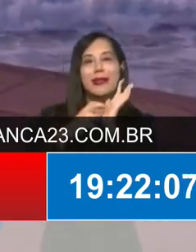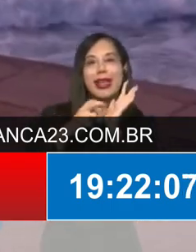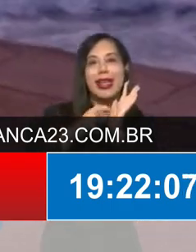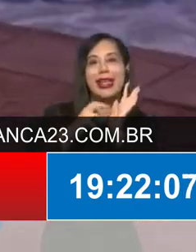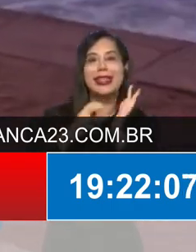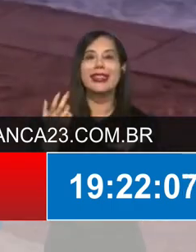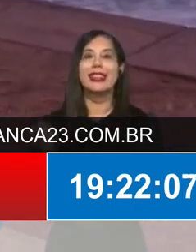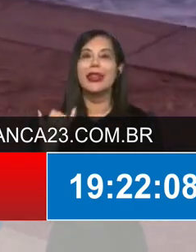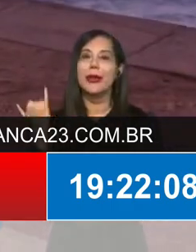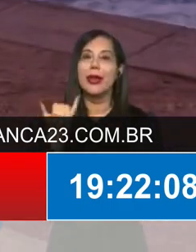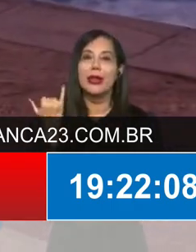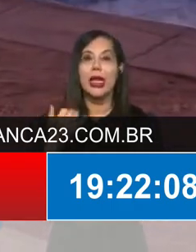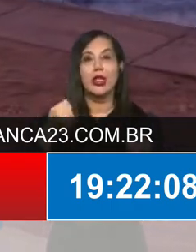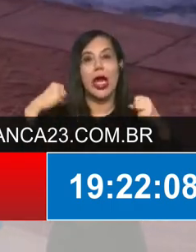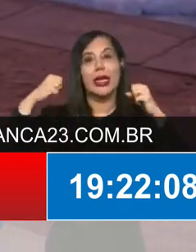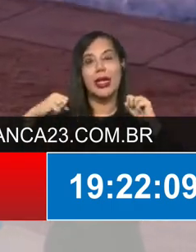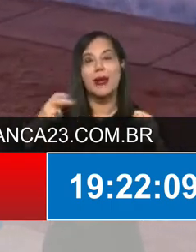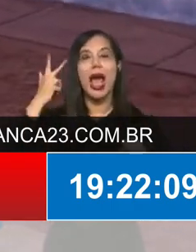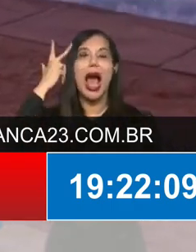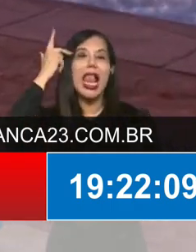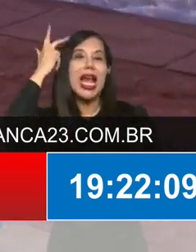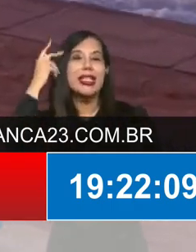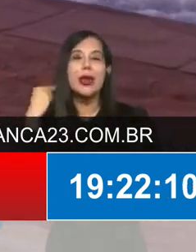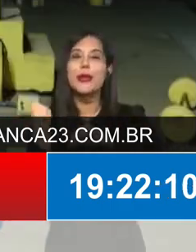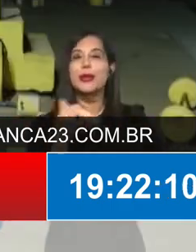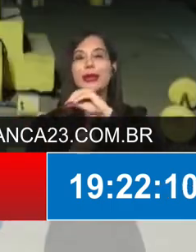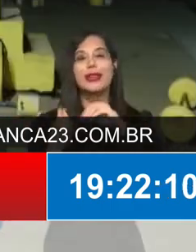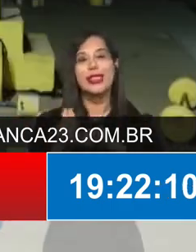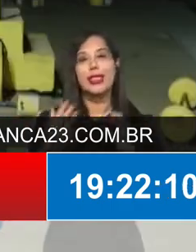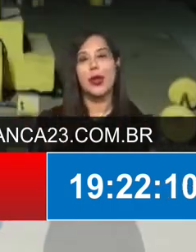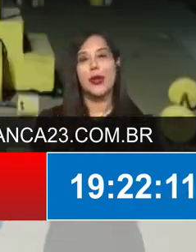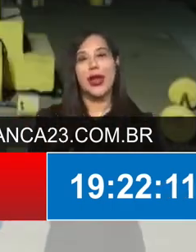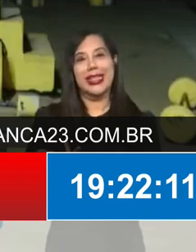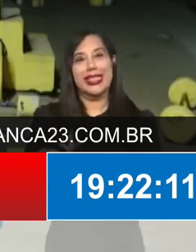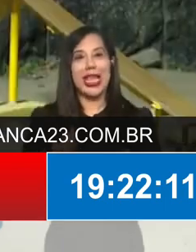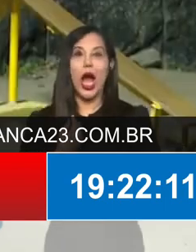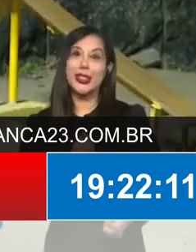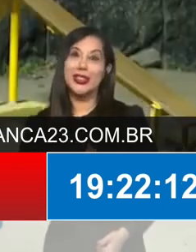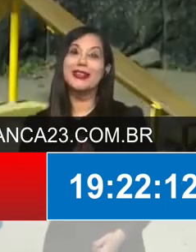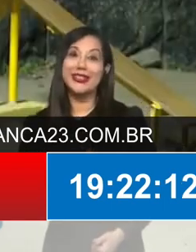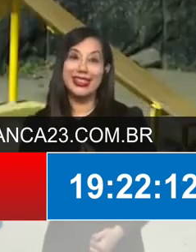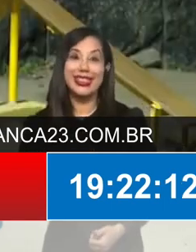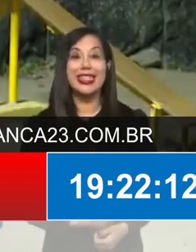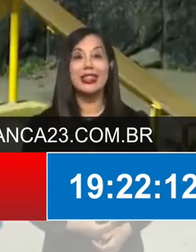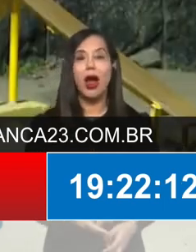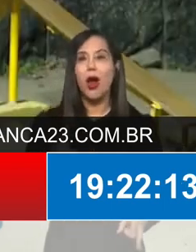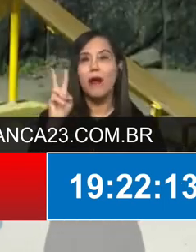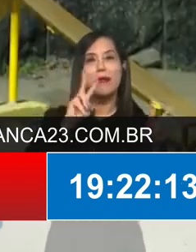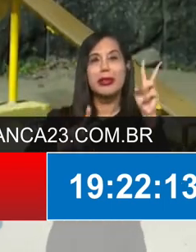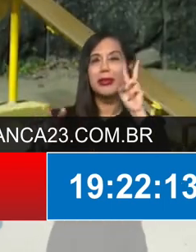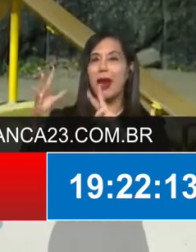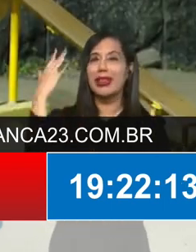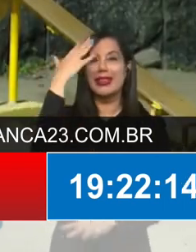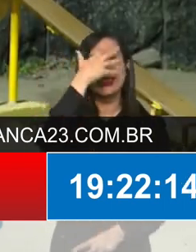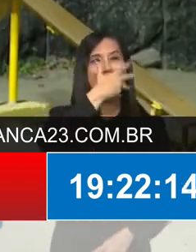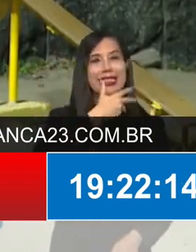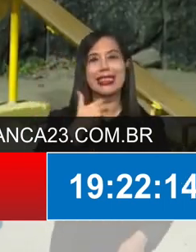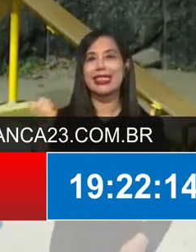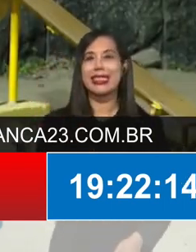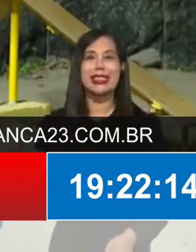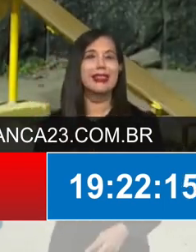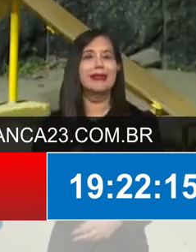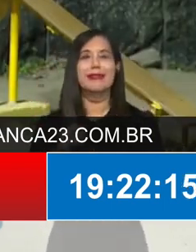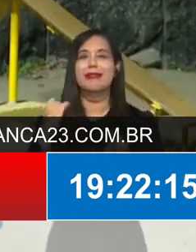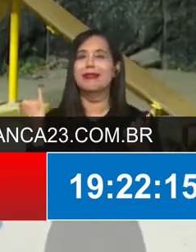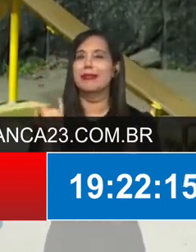tudo de uma vez, né? Academia, lazer e qualidade de vida. O visual é incrível, né? No Arpador a gente